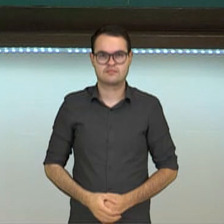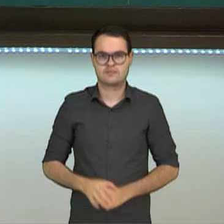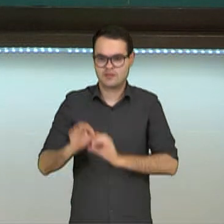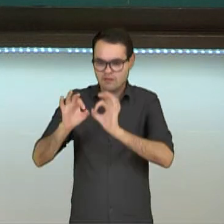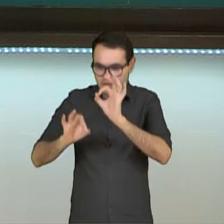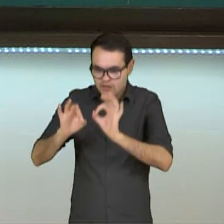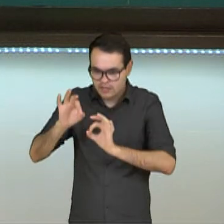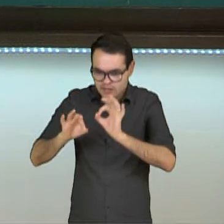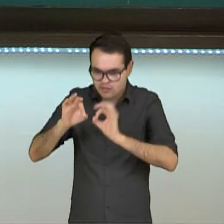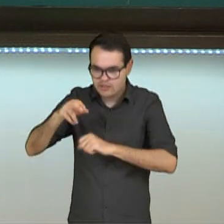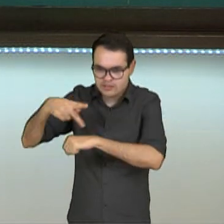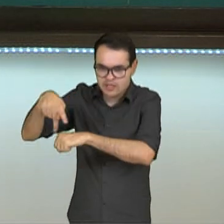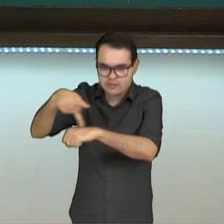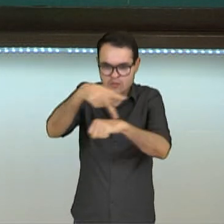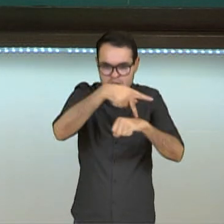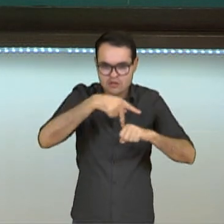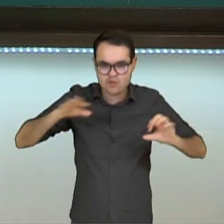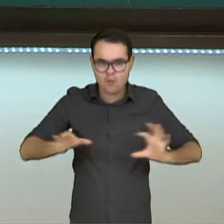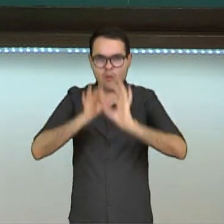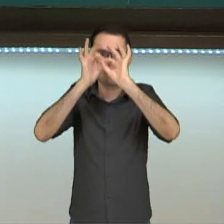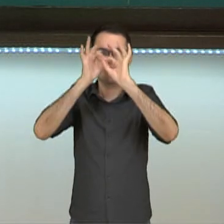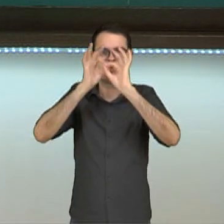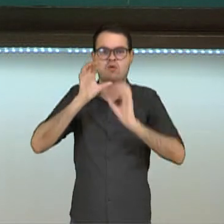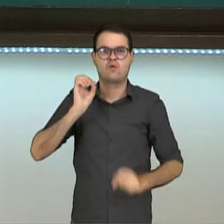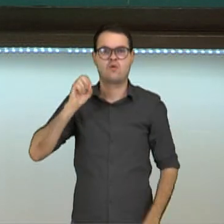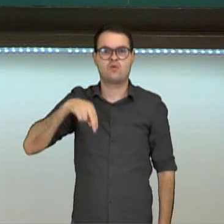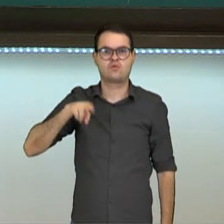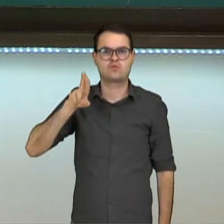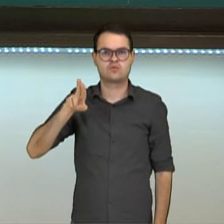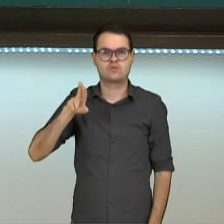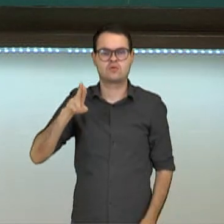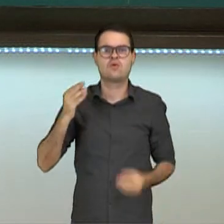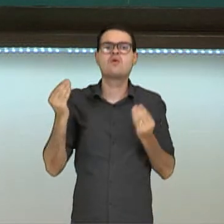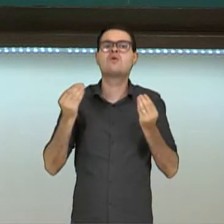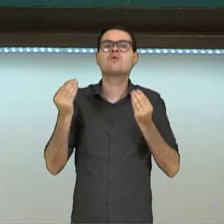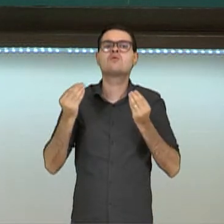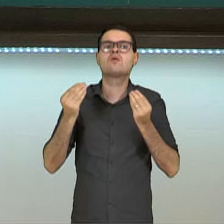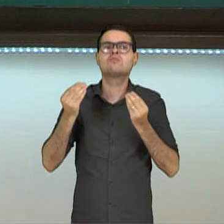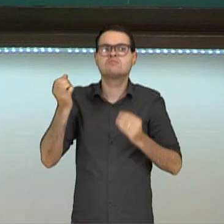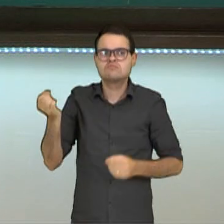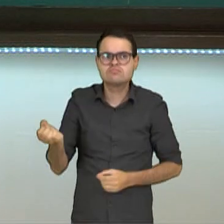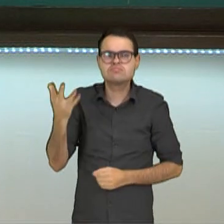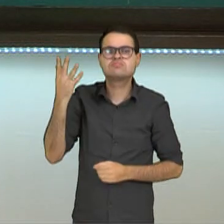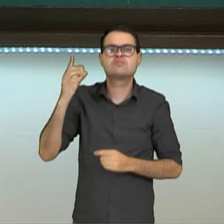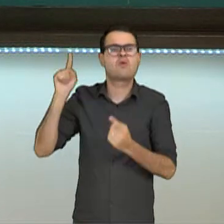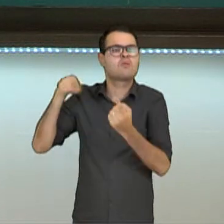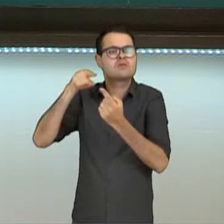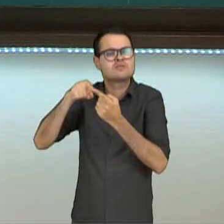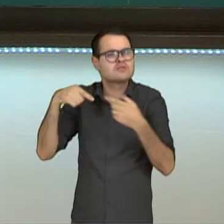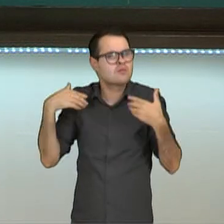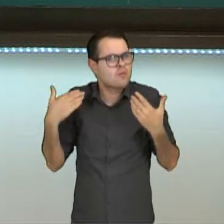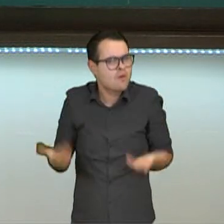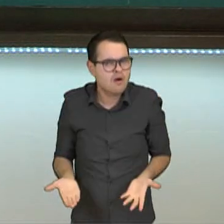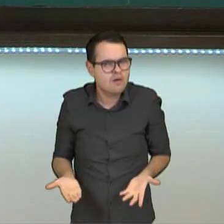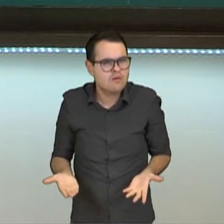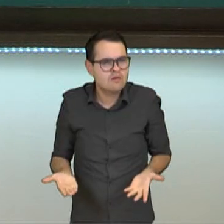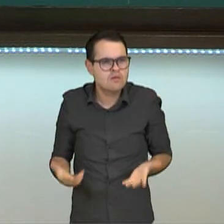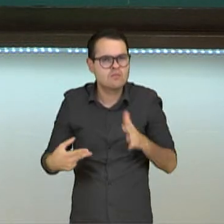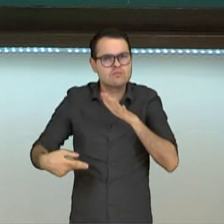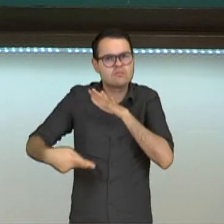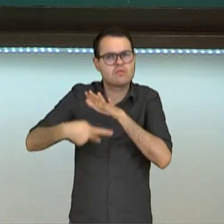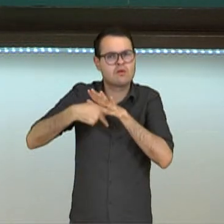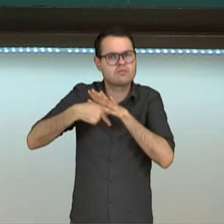Organização das Nações Unidas, a ONU. Como surgiu? Qual o objetivo desse